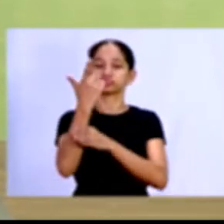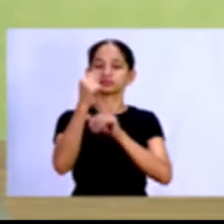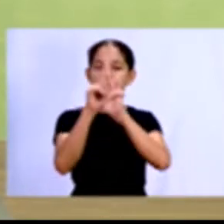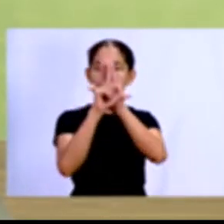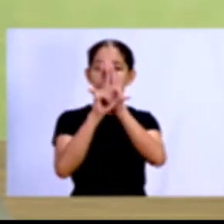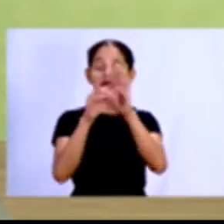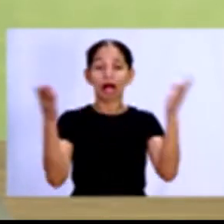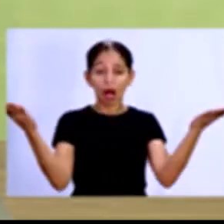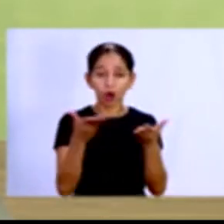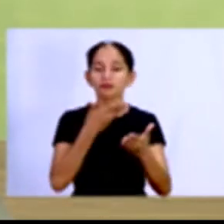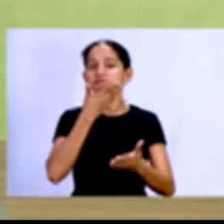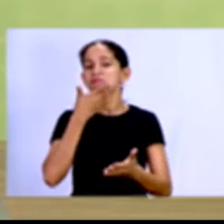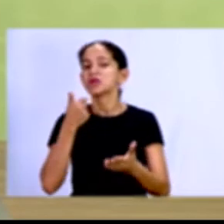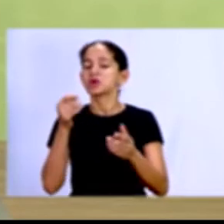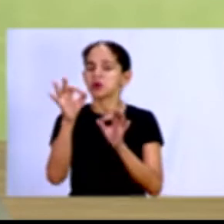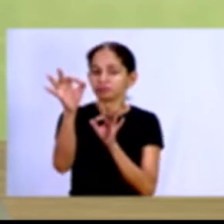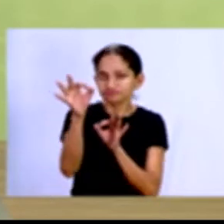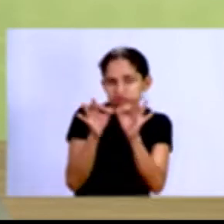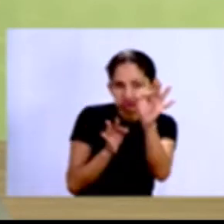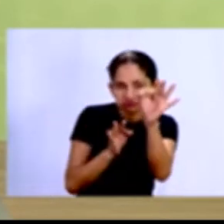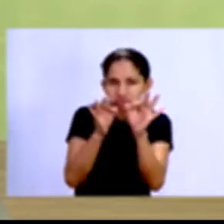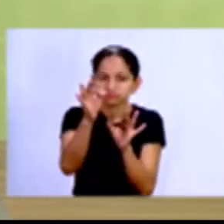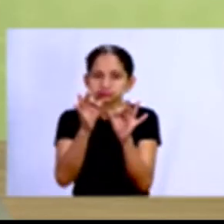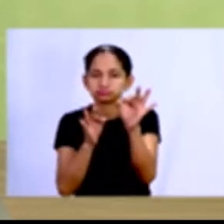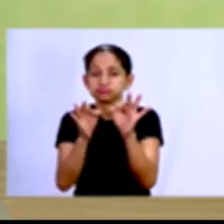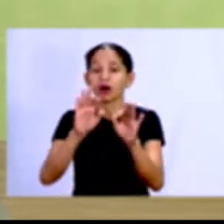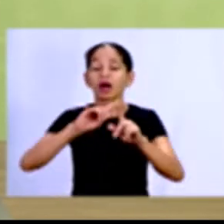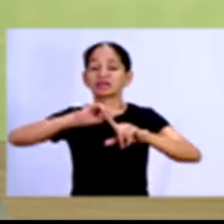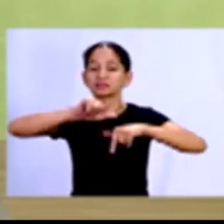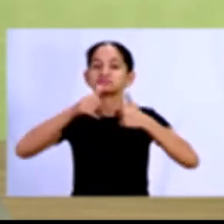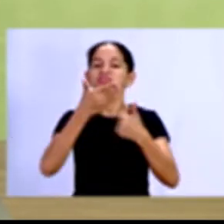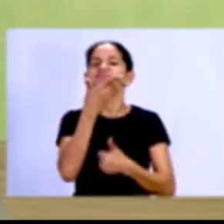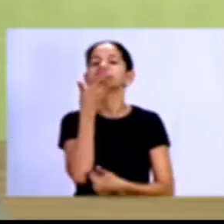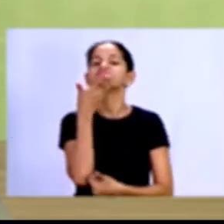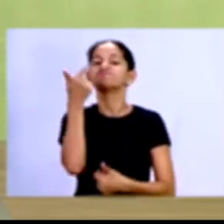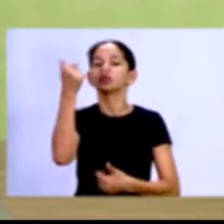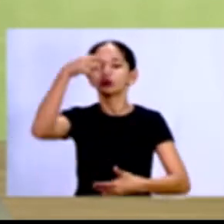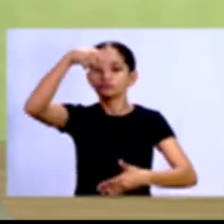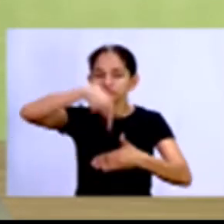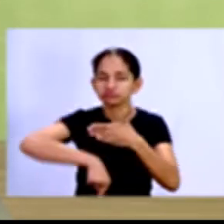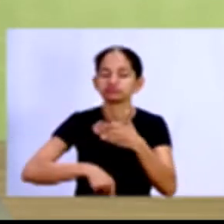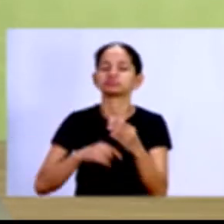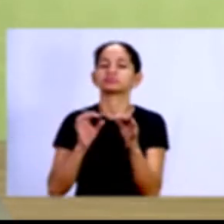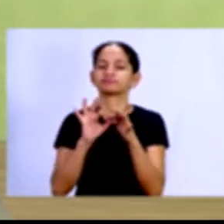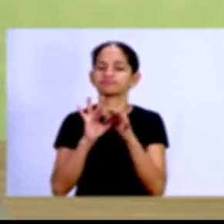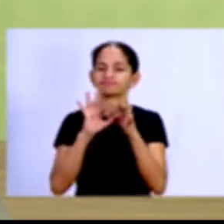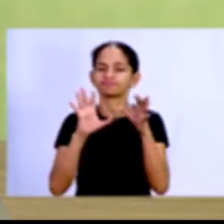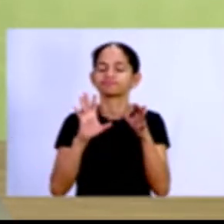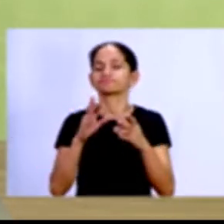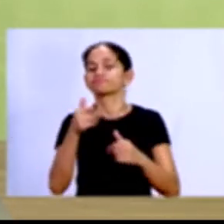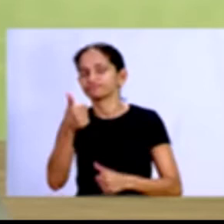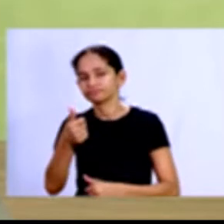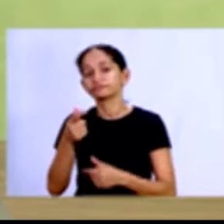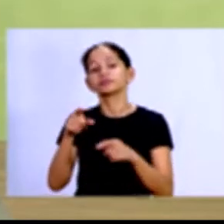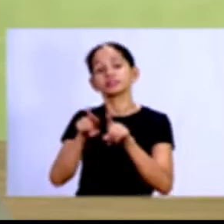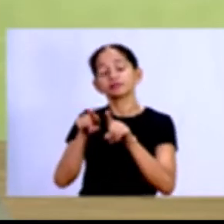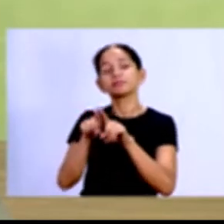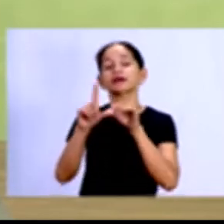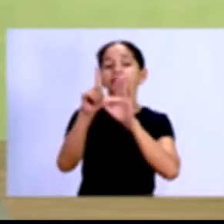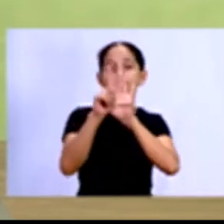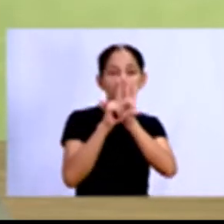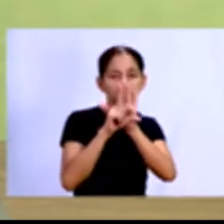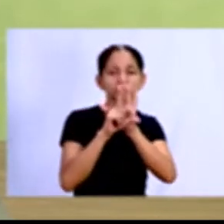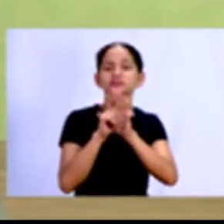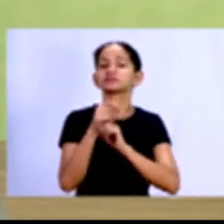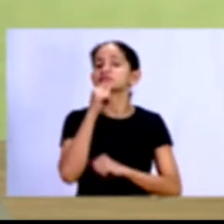está sendo agora melhorada, porque criou-se, né, mas aí ampliou-se as redes sociais. Quando criou a legislação, acho que